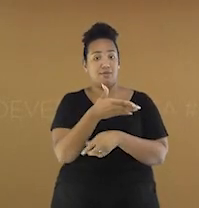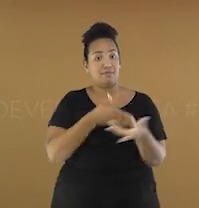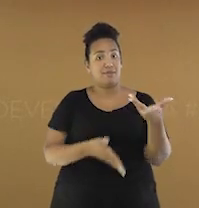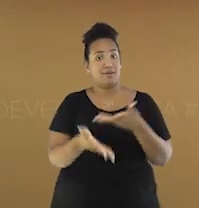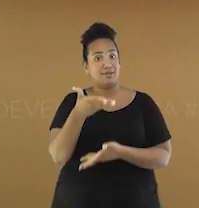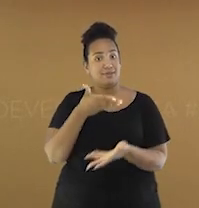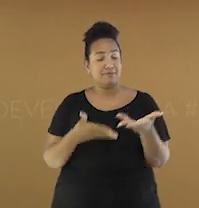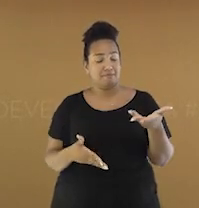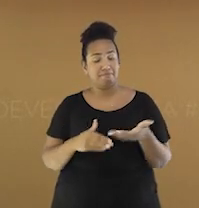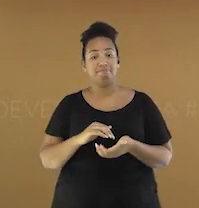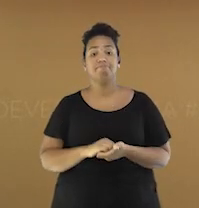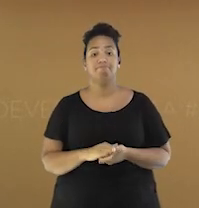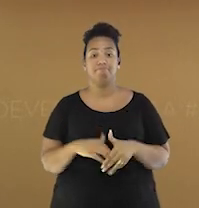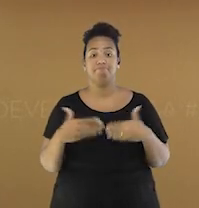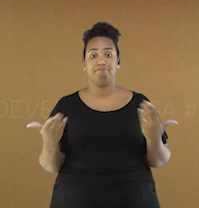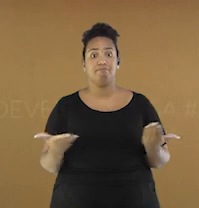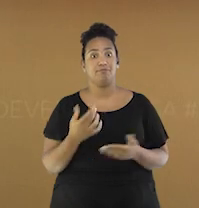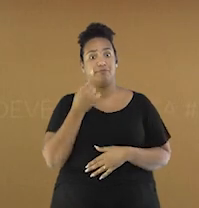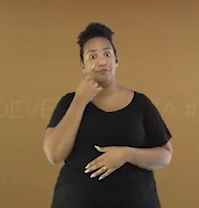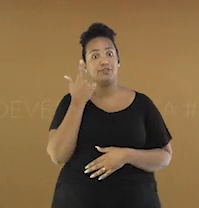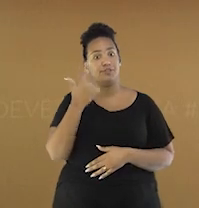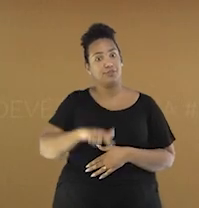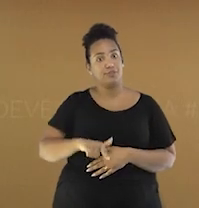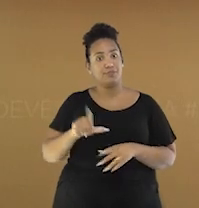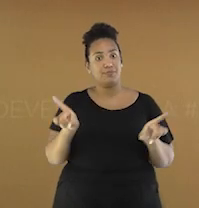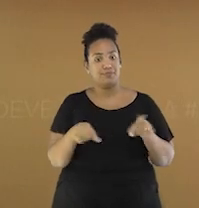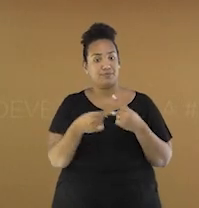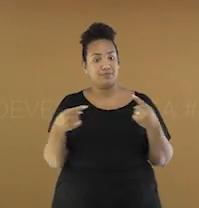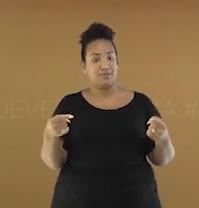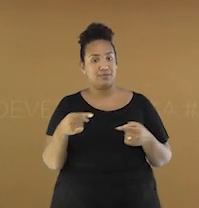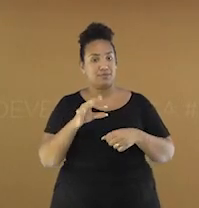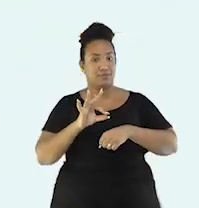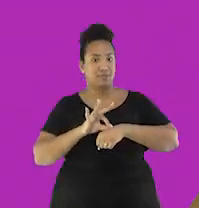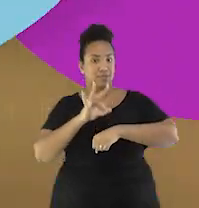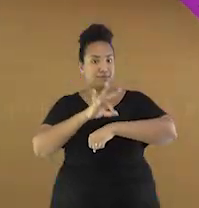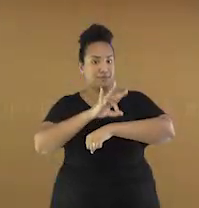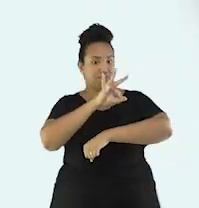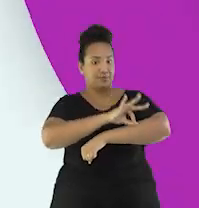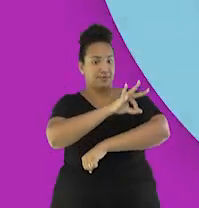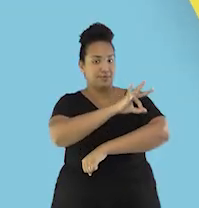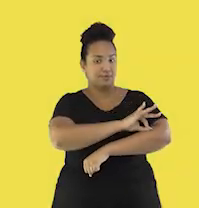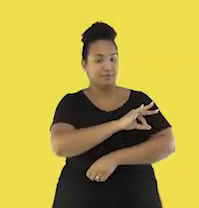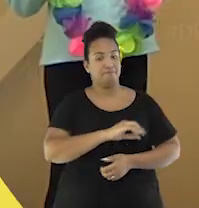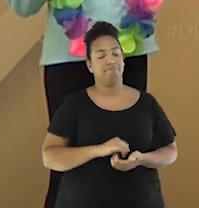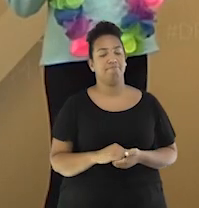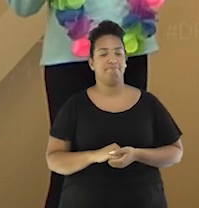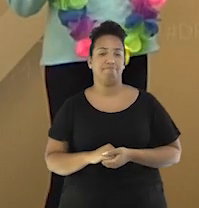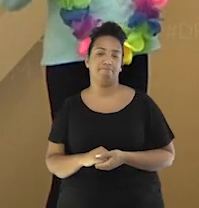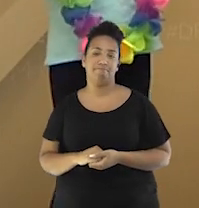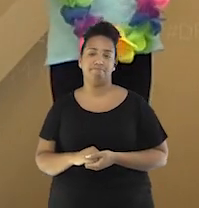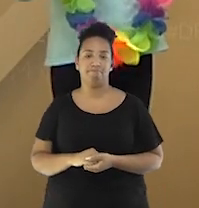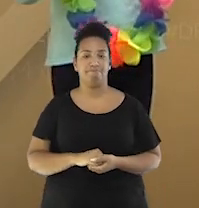sua participação. Agora vamos ouvir mais uma vez a música da Pulga Saltitante?